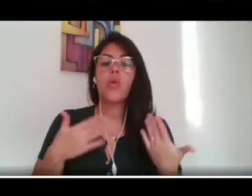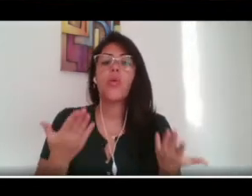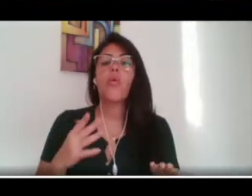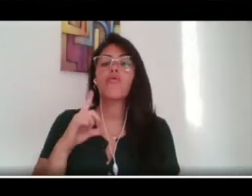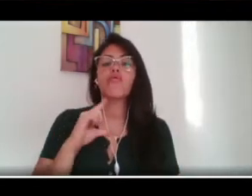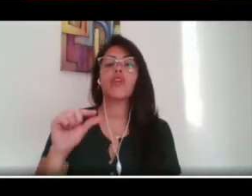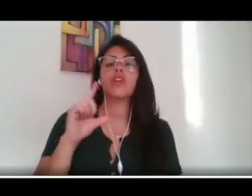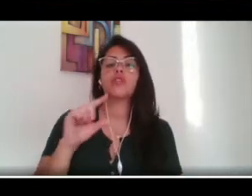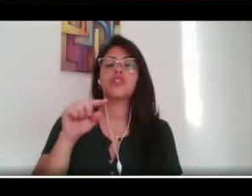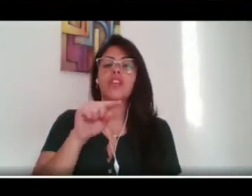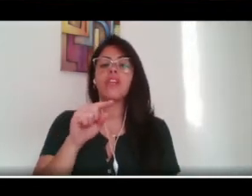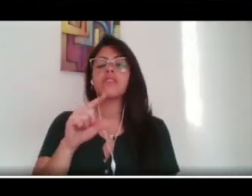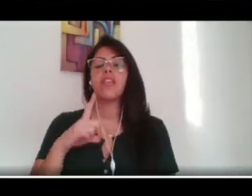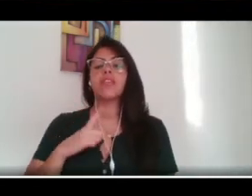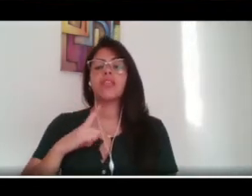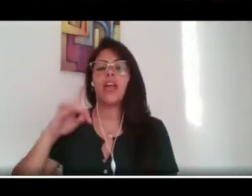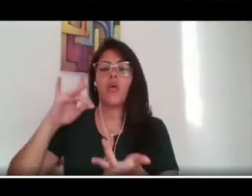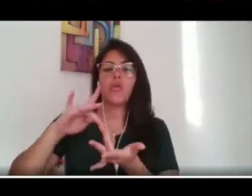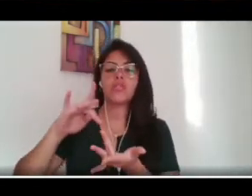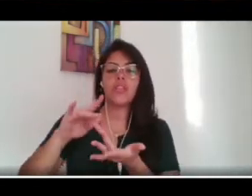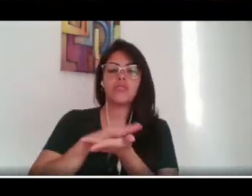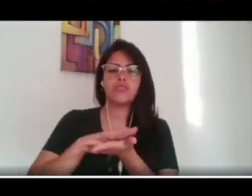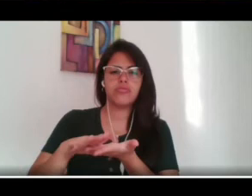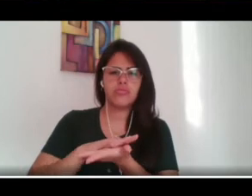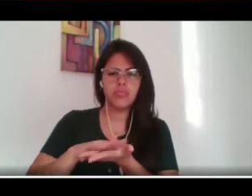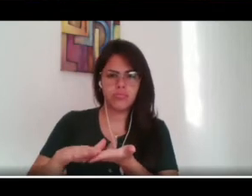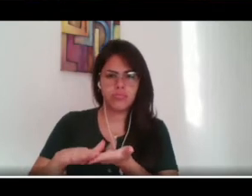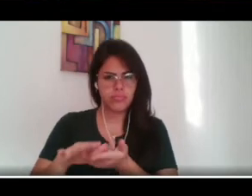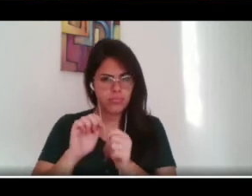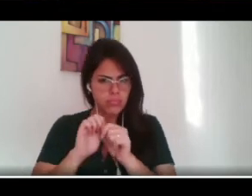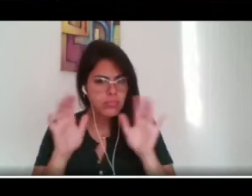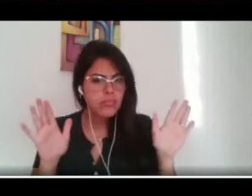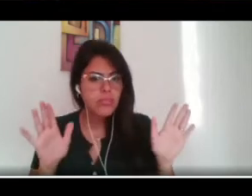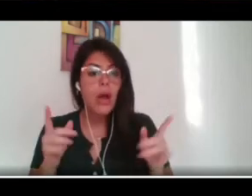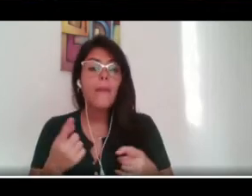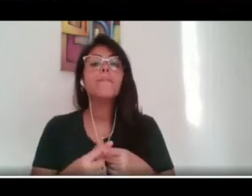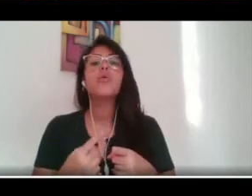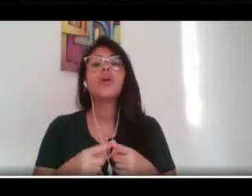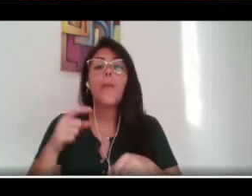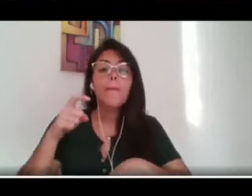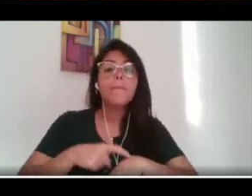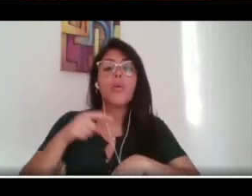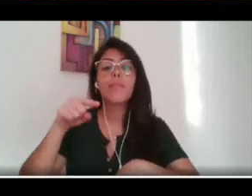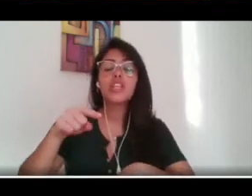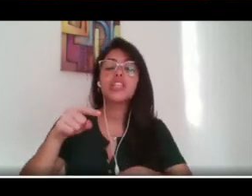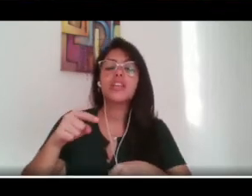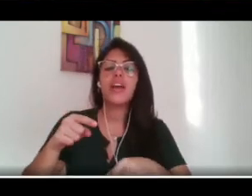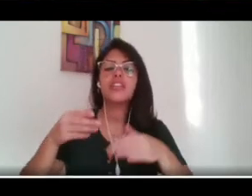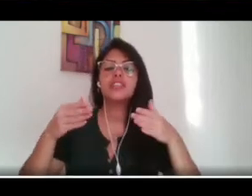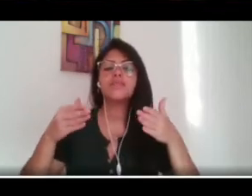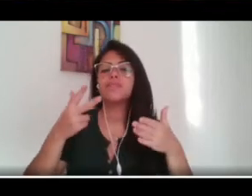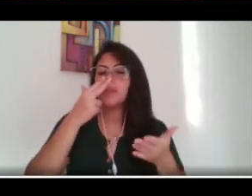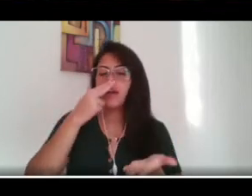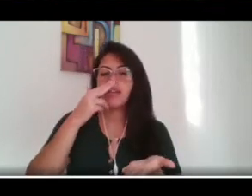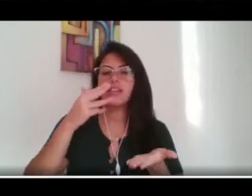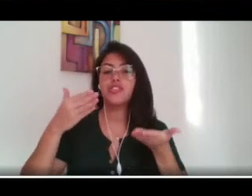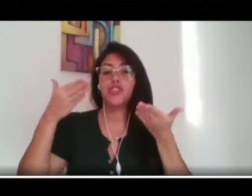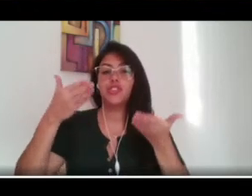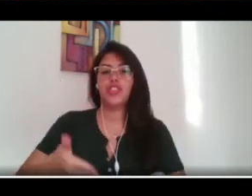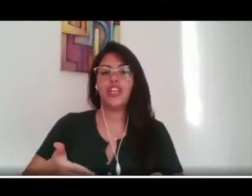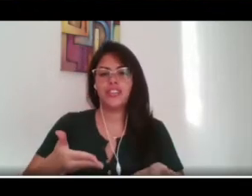chega no chão, o deslocamento dele é menos 15 metros. Beleza? Então, isso aqui,